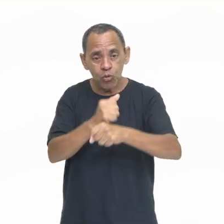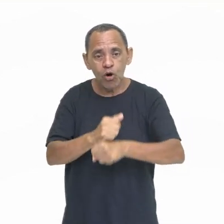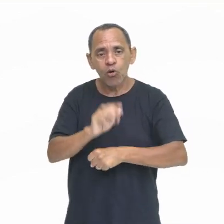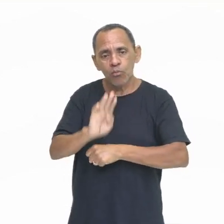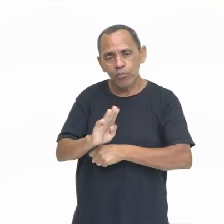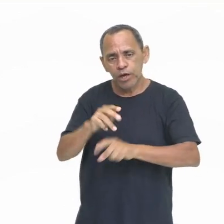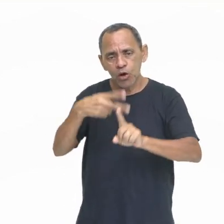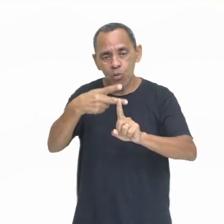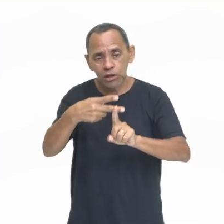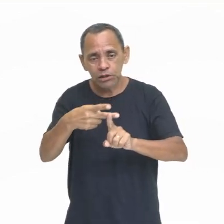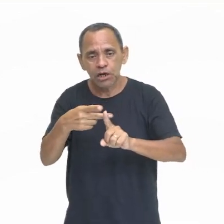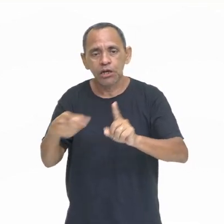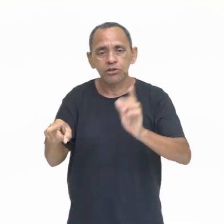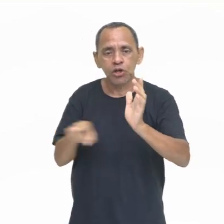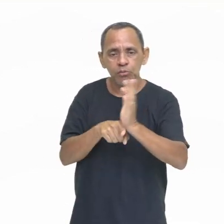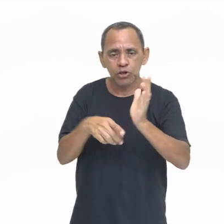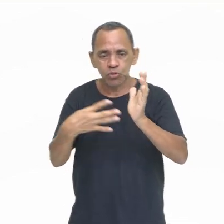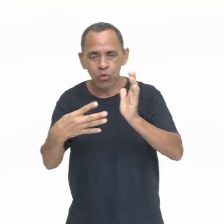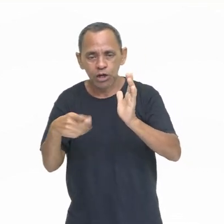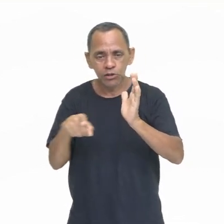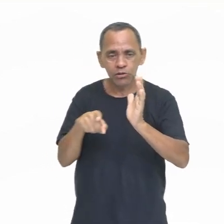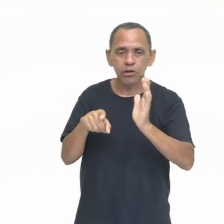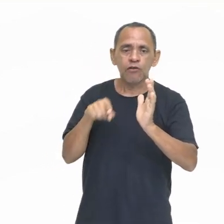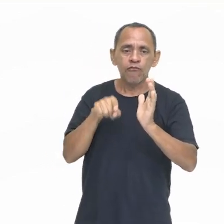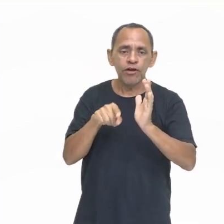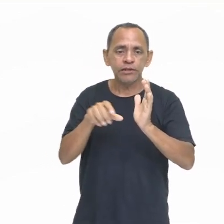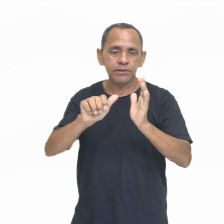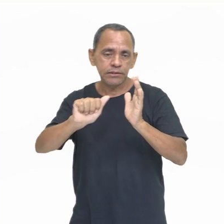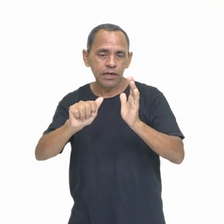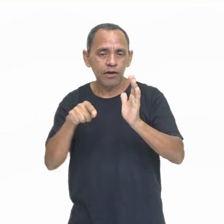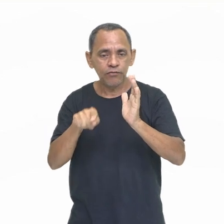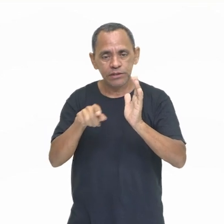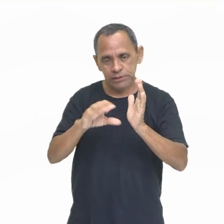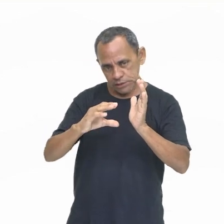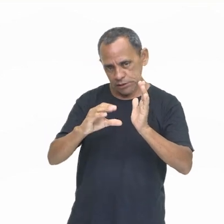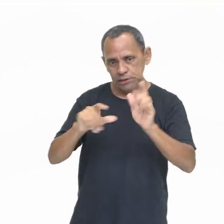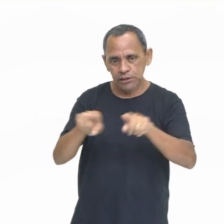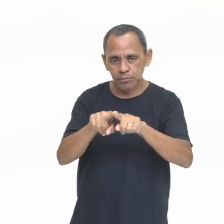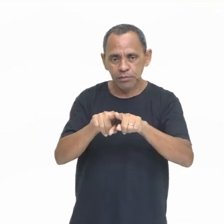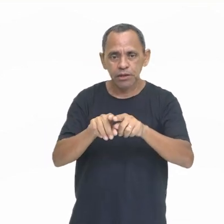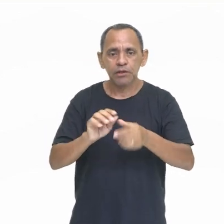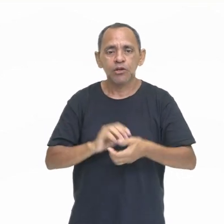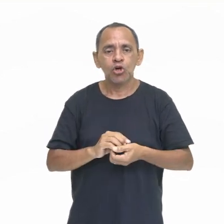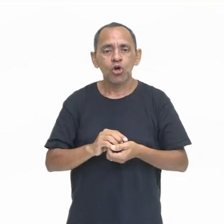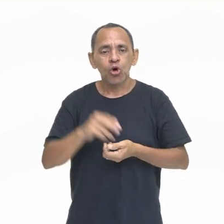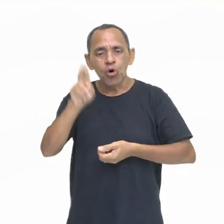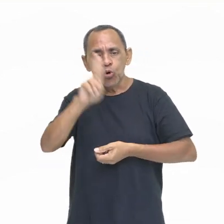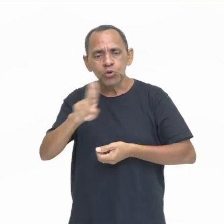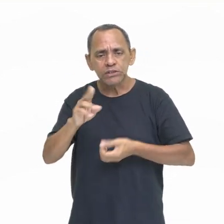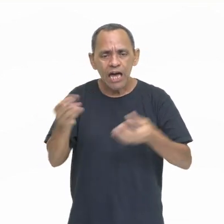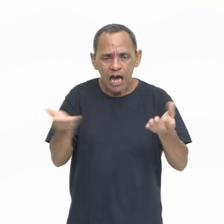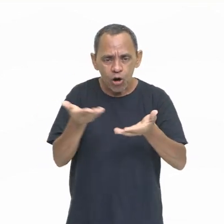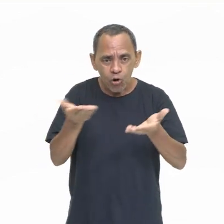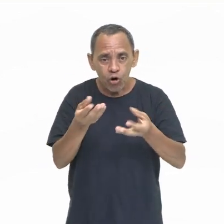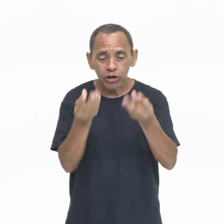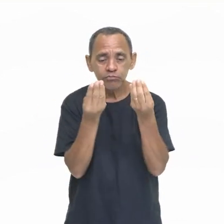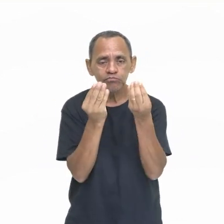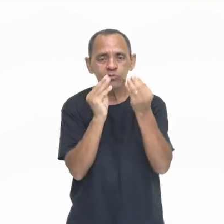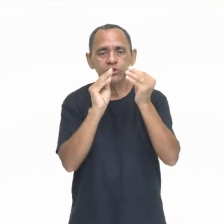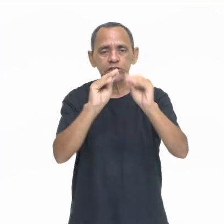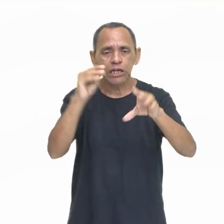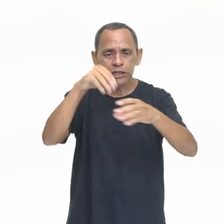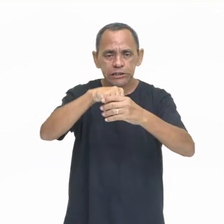b² menos 4 vezes o a vezes o c. E não calcular separado o valor do delta, tá bom? Depois a gente aplica na fórmula.